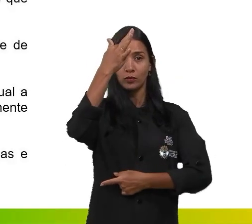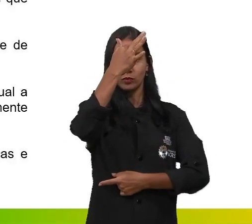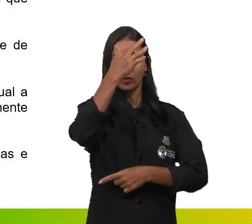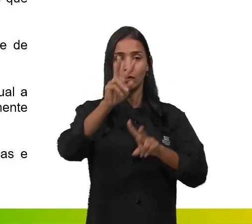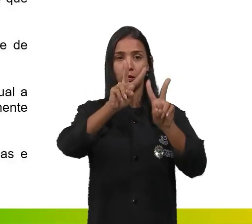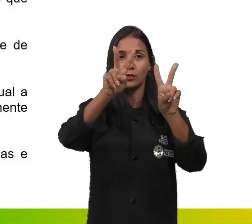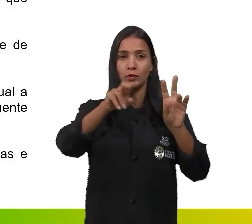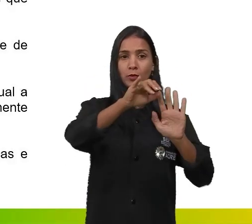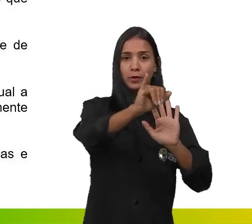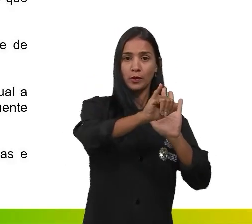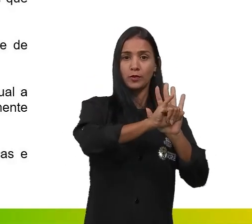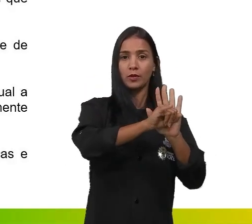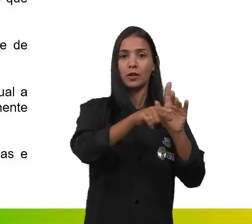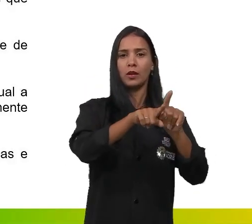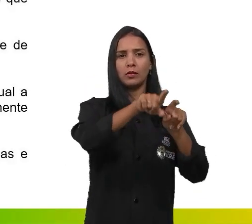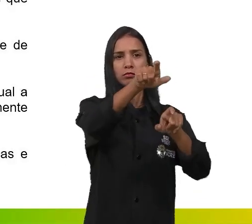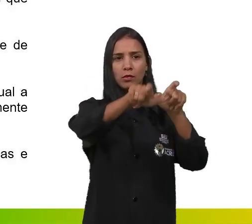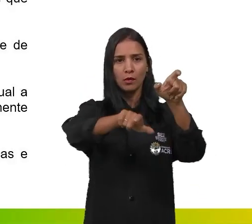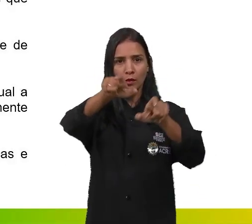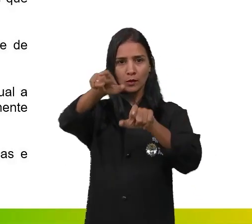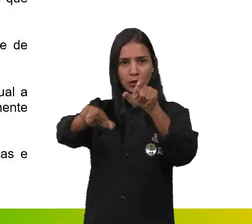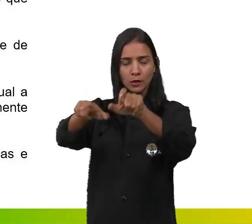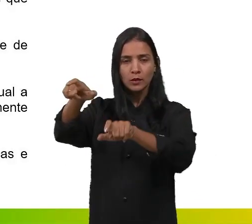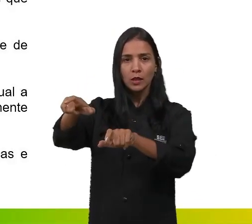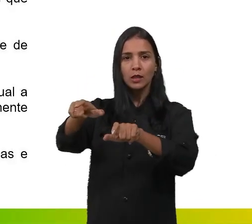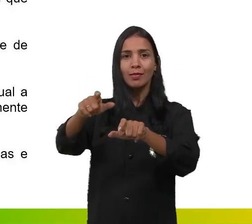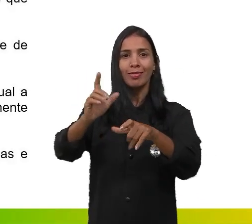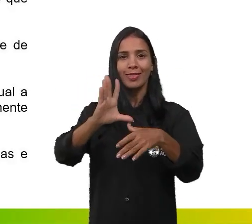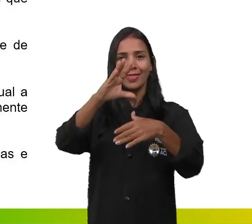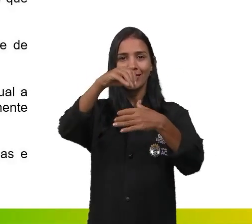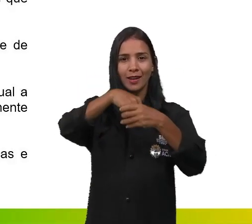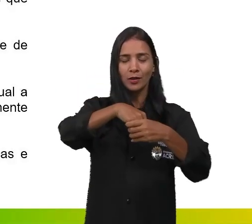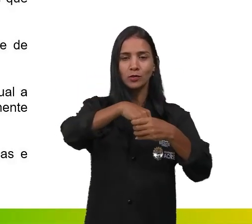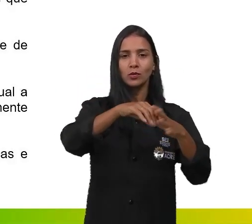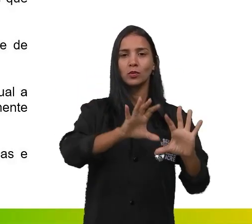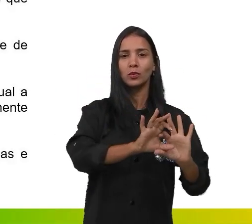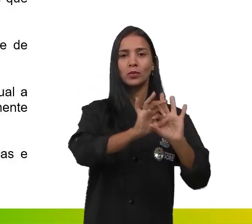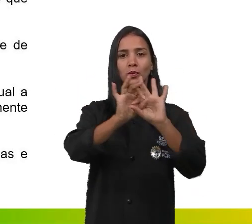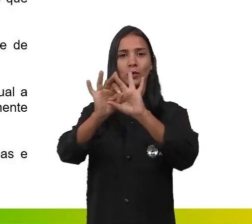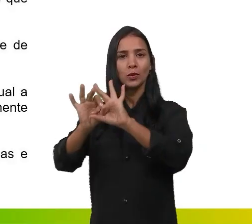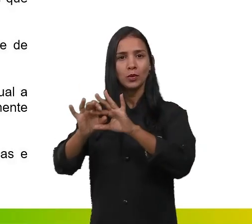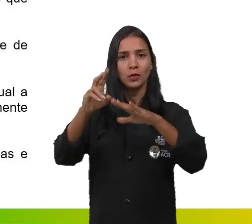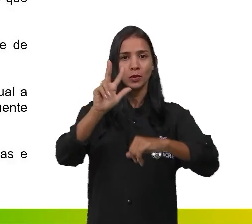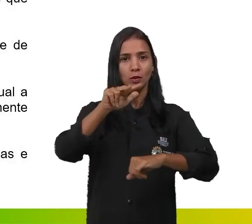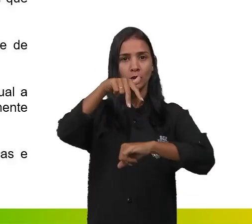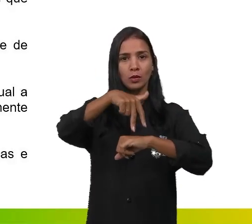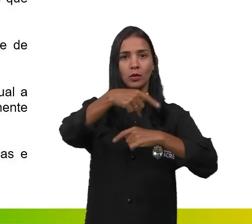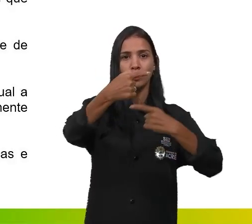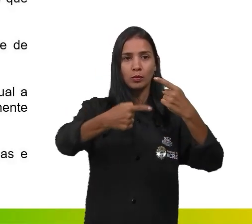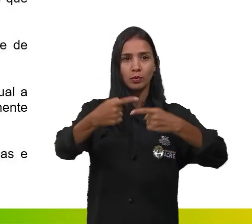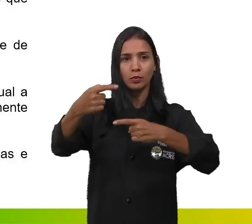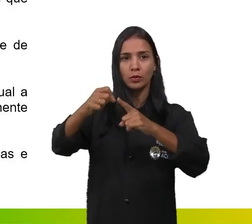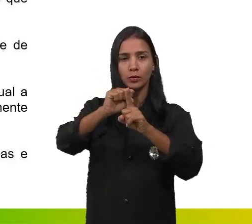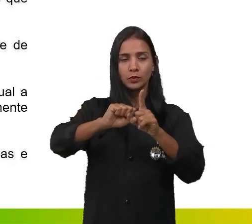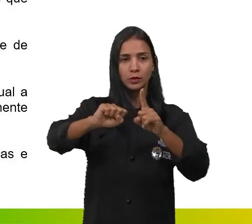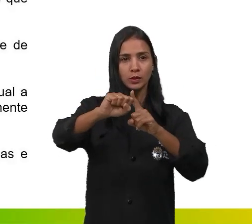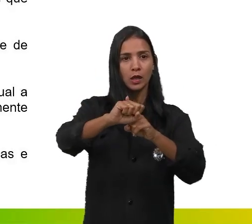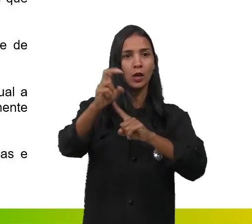alteridade, aplicada ao protagonismo político, social e cultural dos povos indígenas